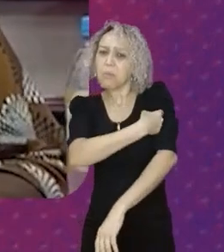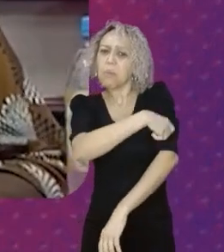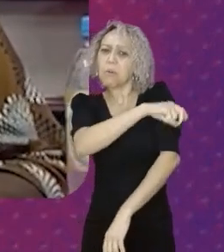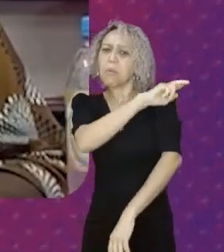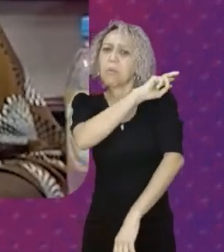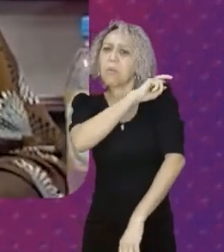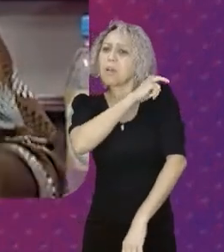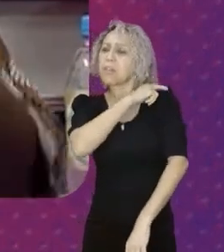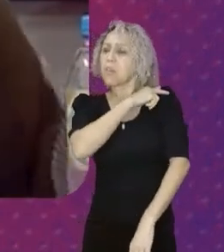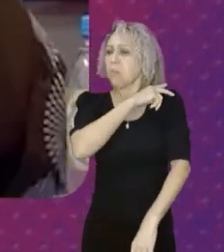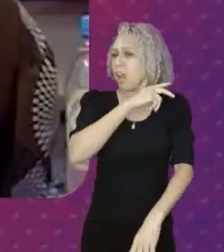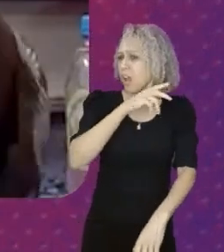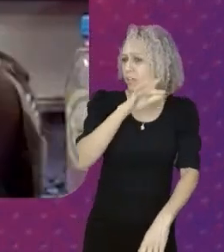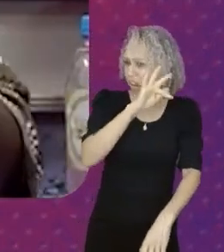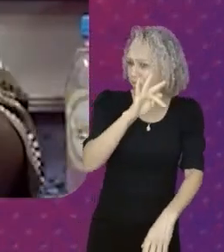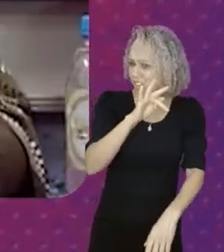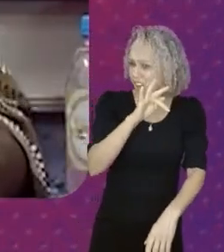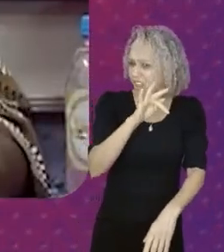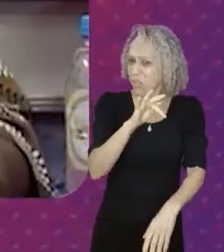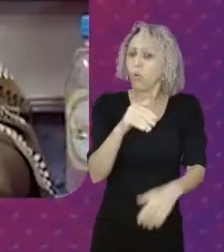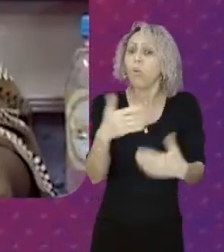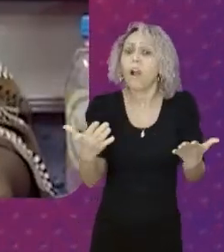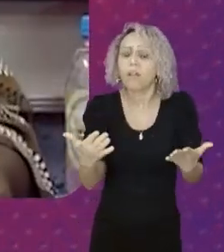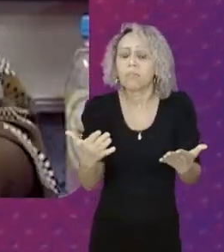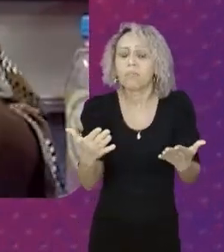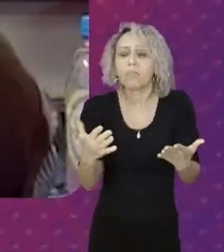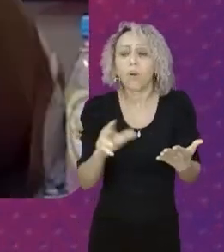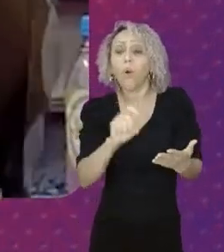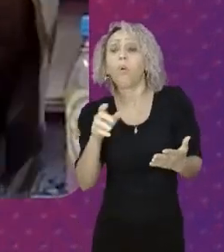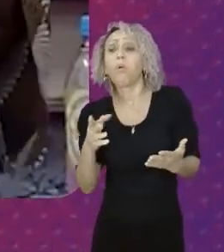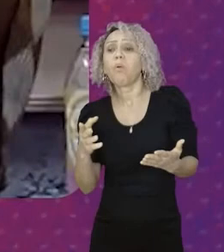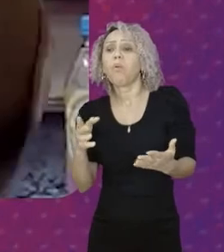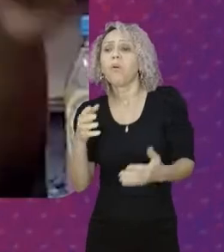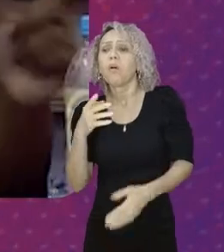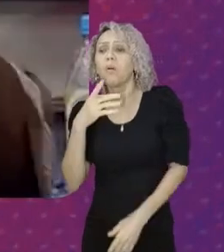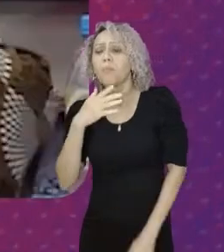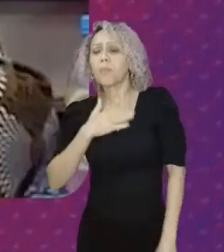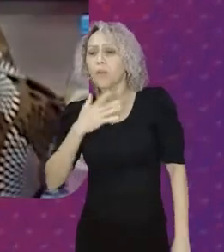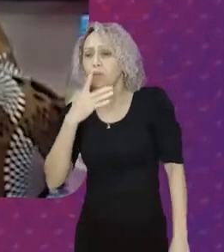com certeza vocês vão chegar, não é, na